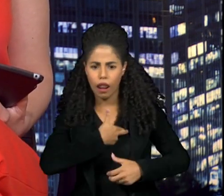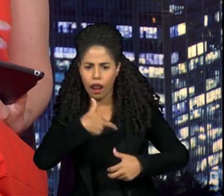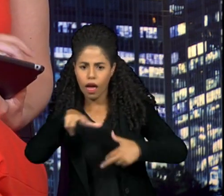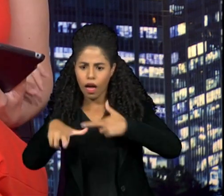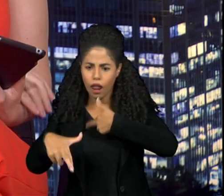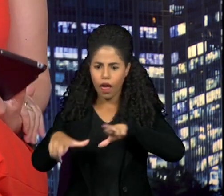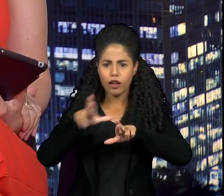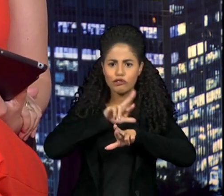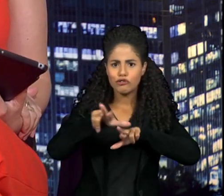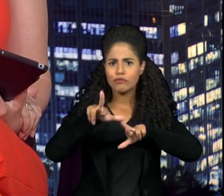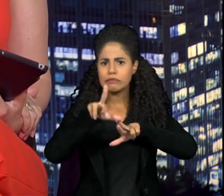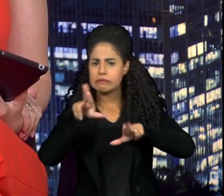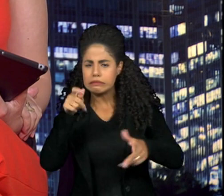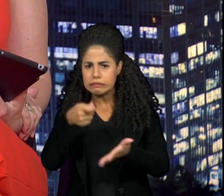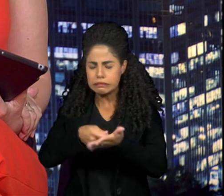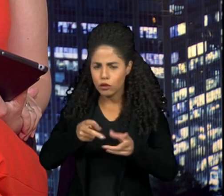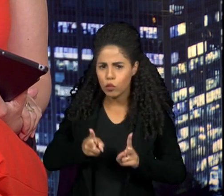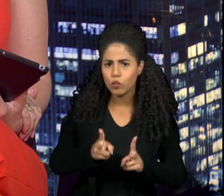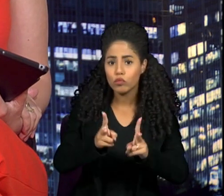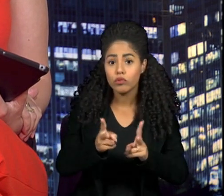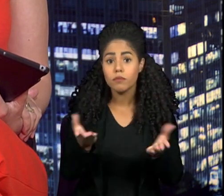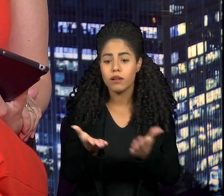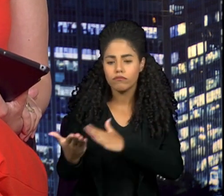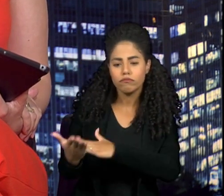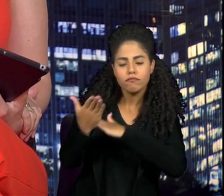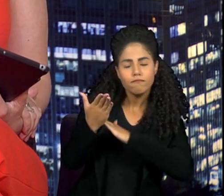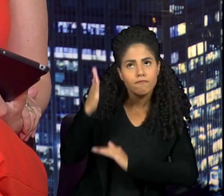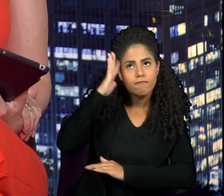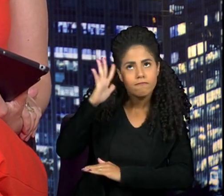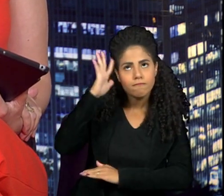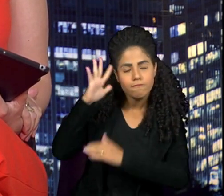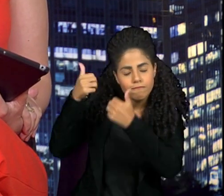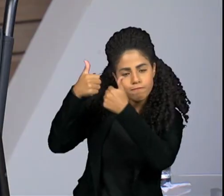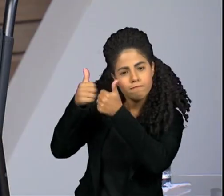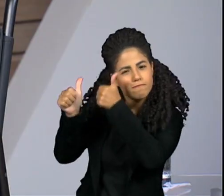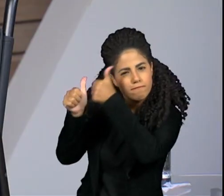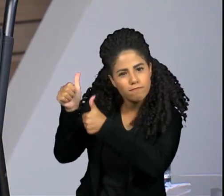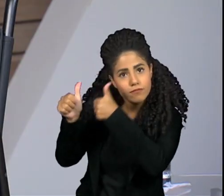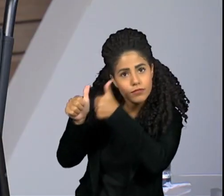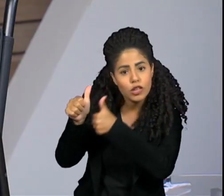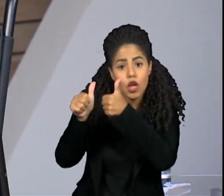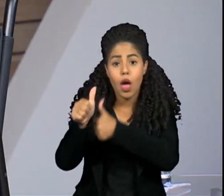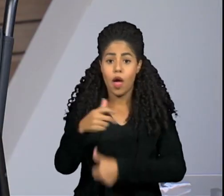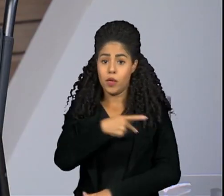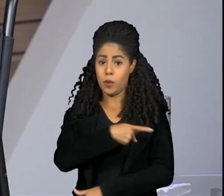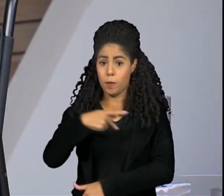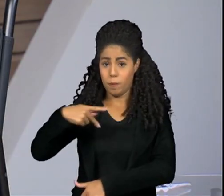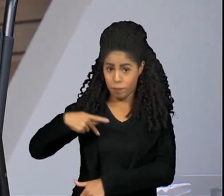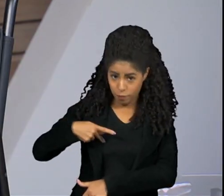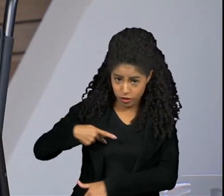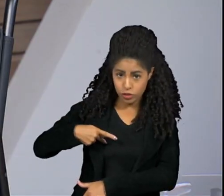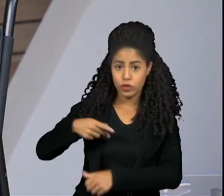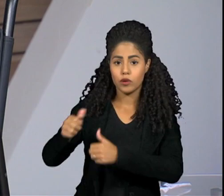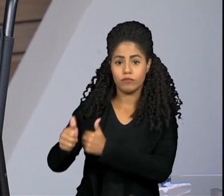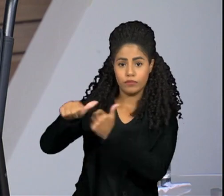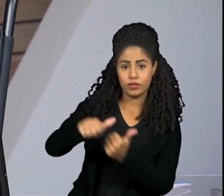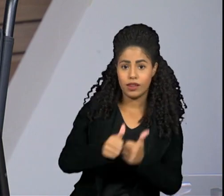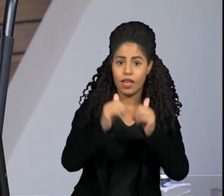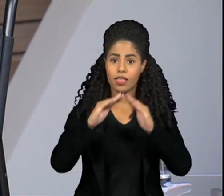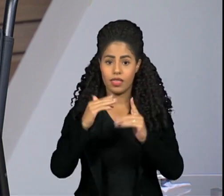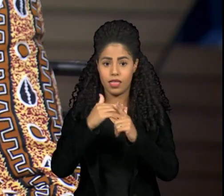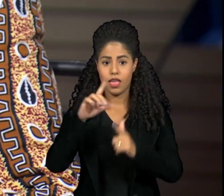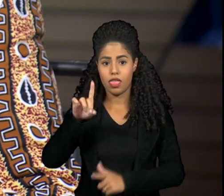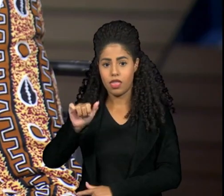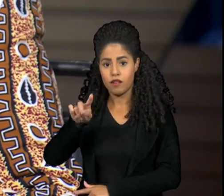crenças persiste. Para nos ajudar a refletir sobre o assunto, recebemos o pastor batista Davi Lago, professor da PUC de São